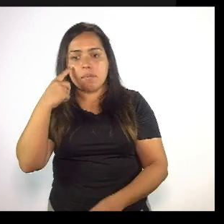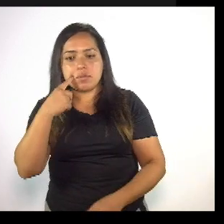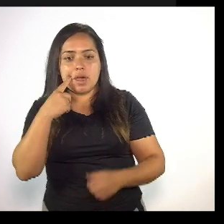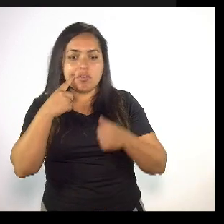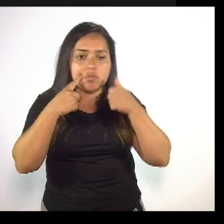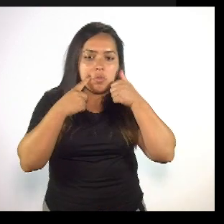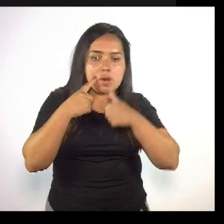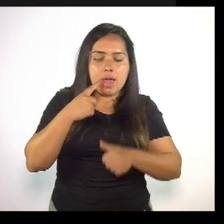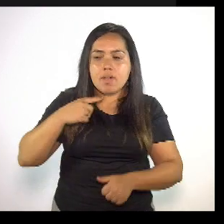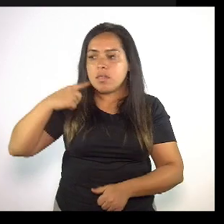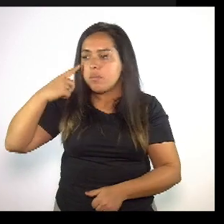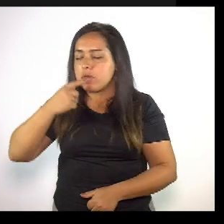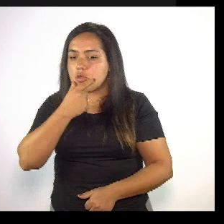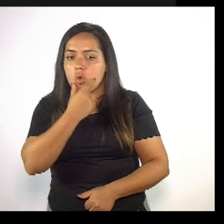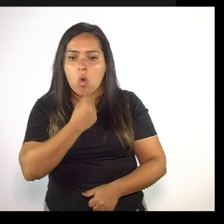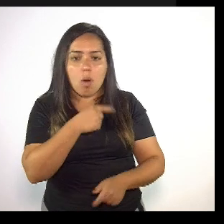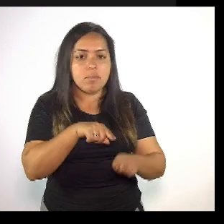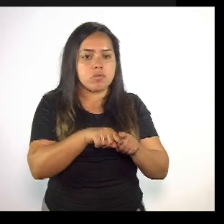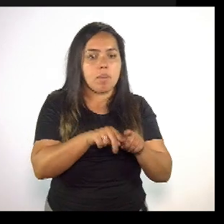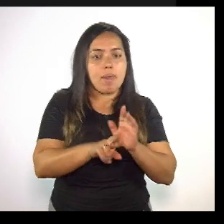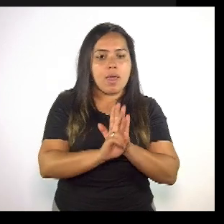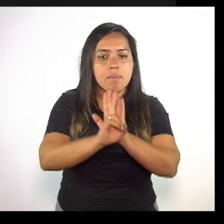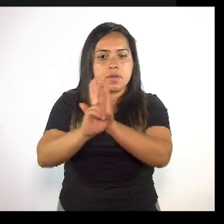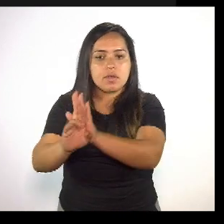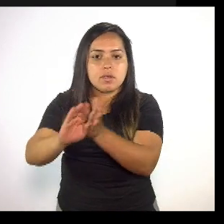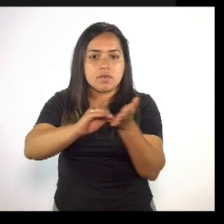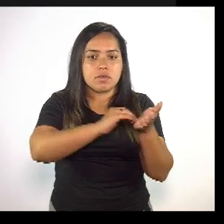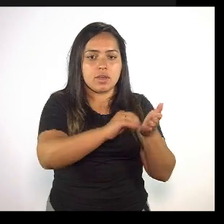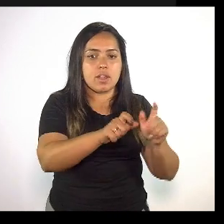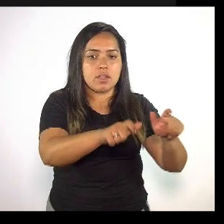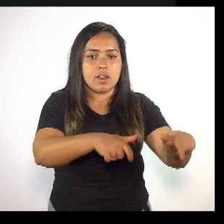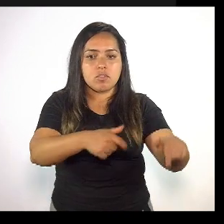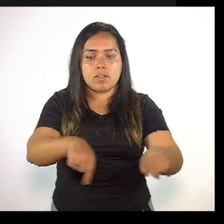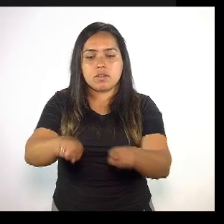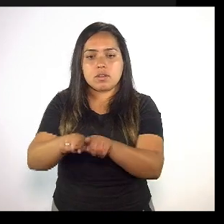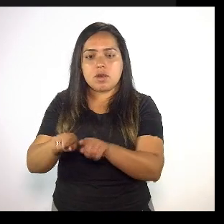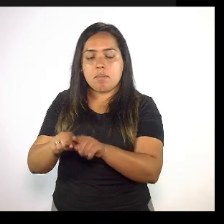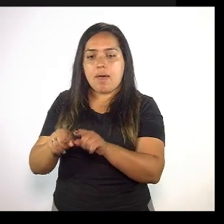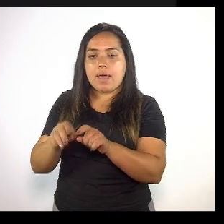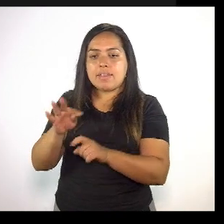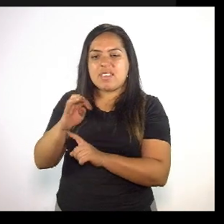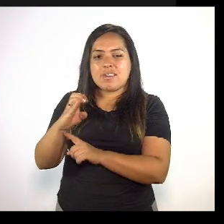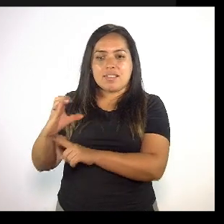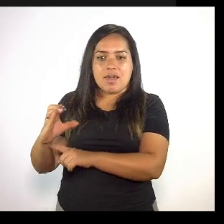da Secretaria de Fazenda, do Tribunal de Contas,